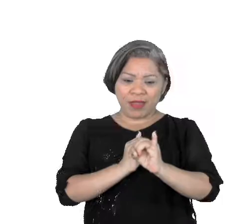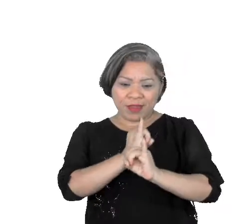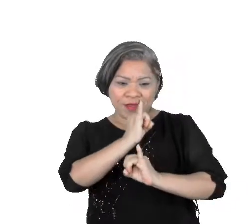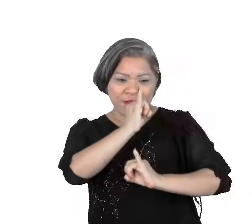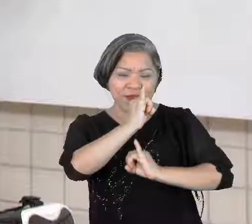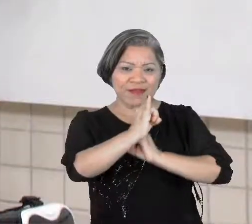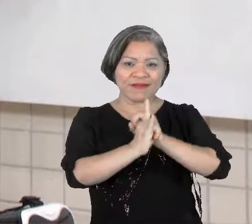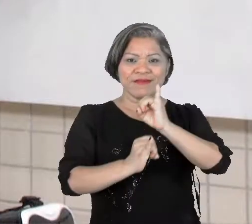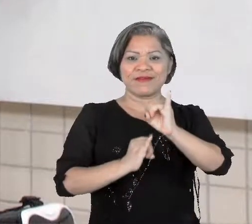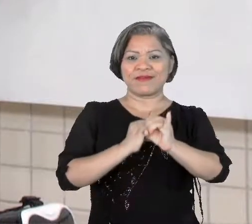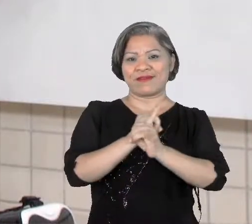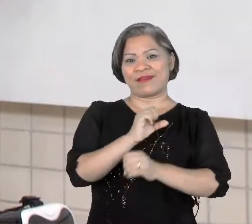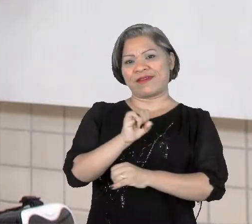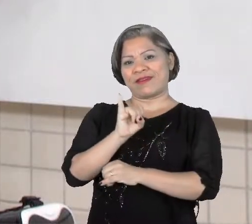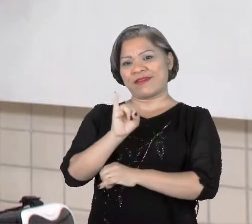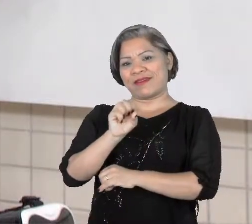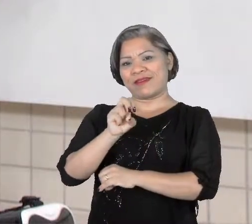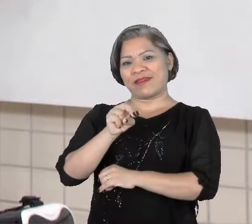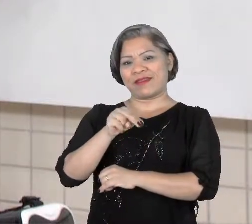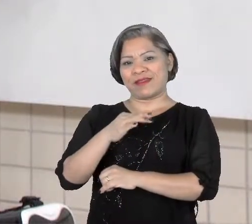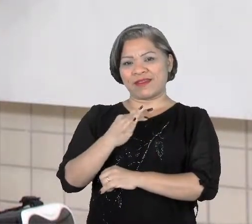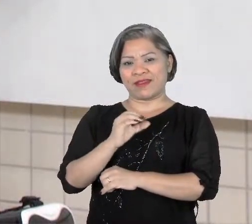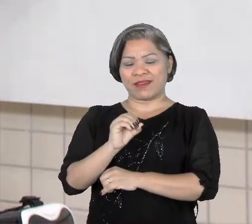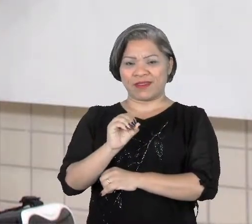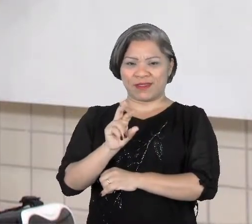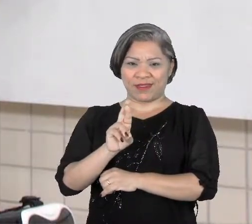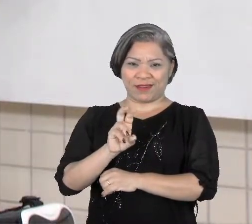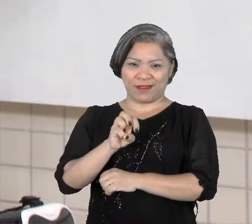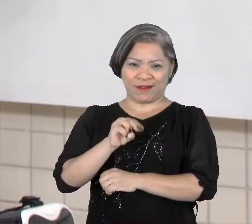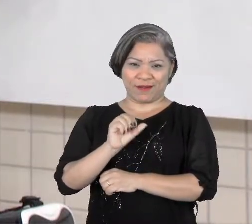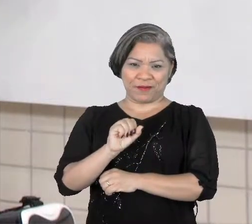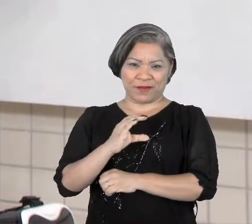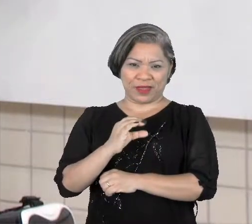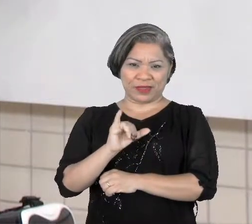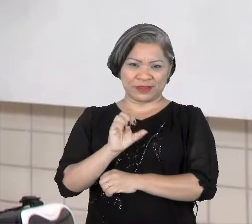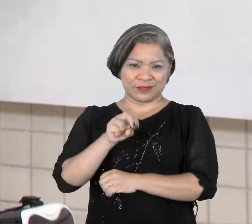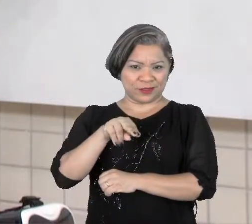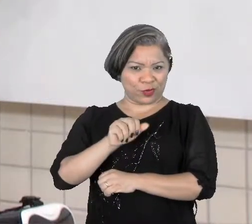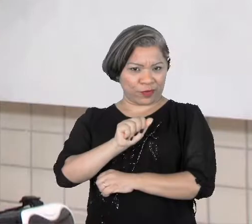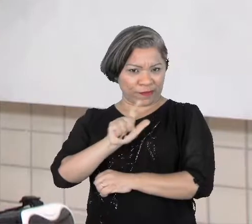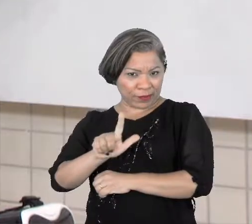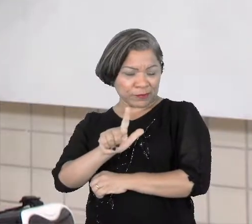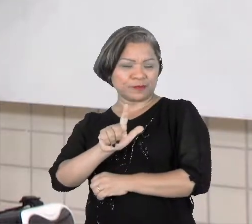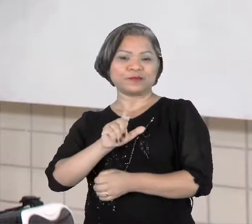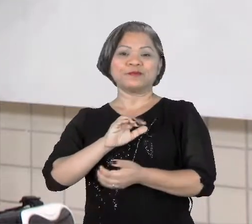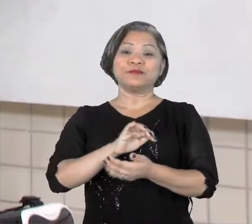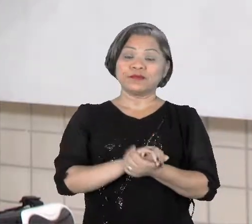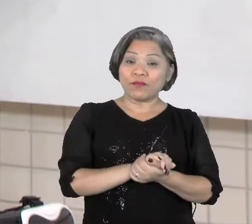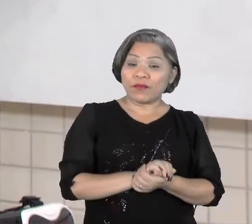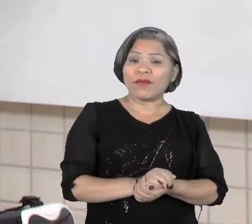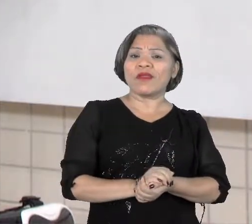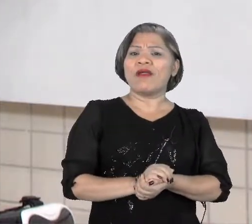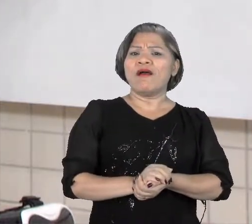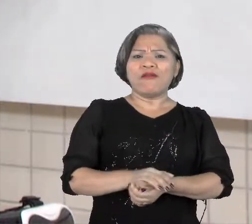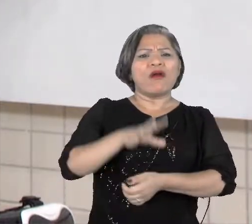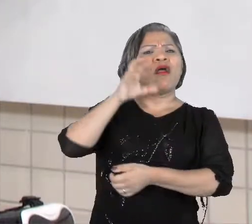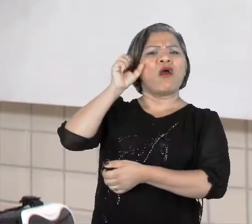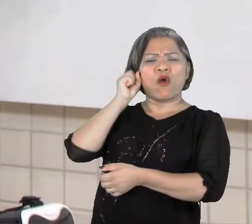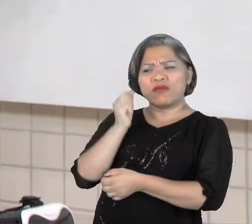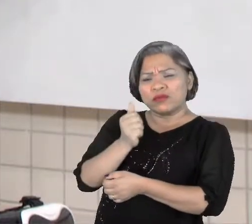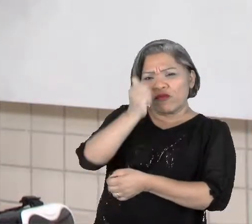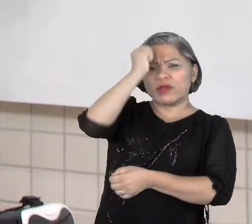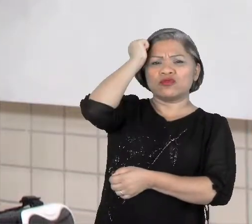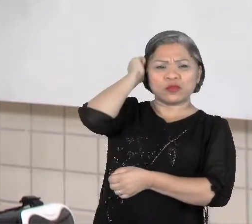informacional. Vocês vão ouvir muito falar disso nos vestibulares, nas provas, nos concursos. Por quê? A terceira revolução